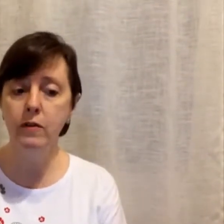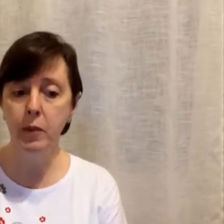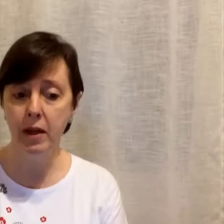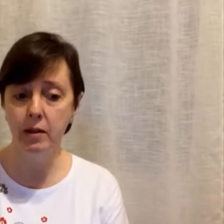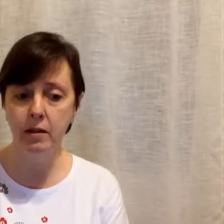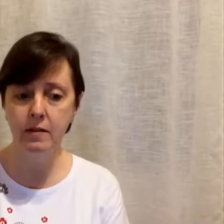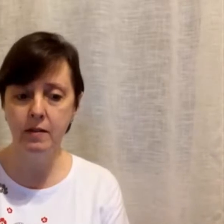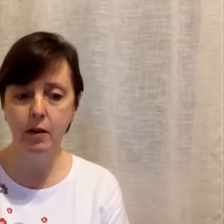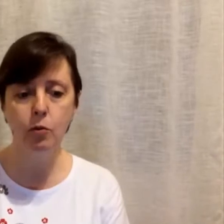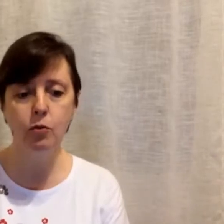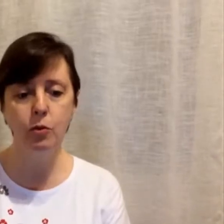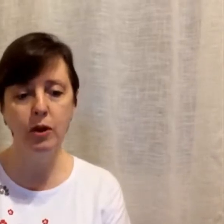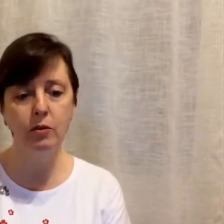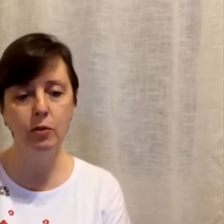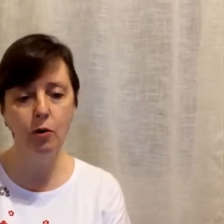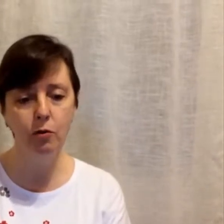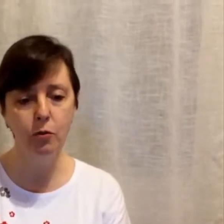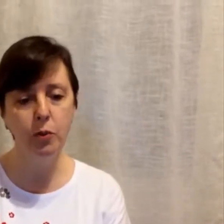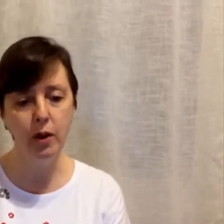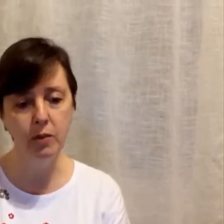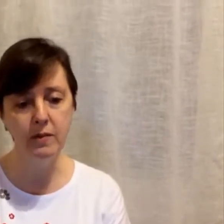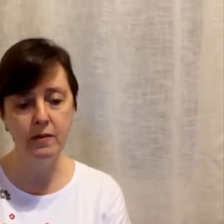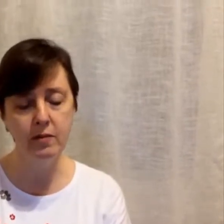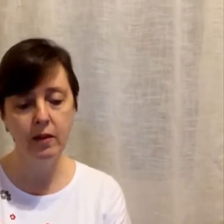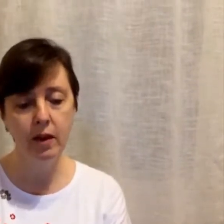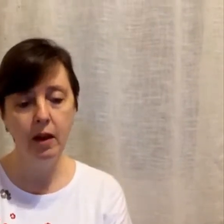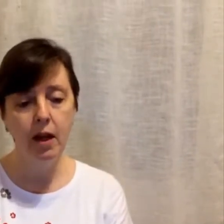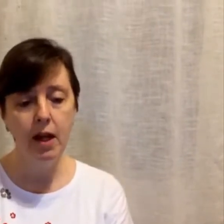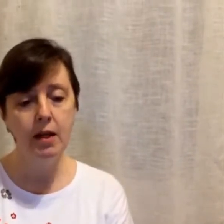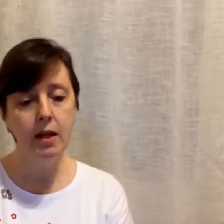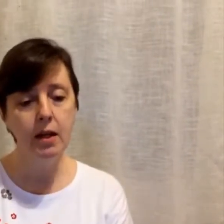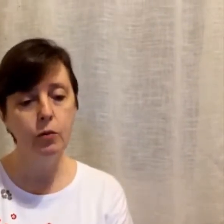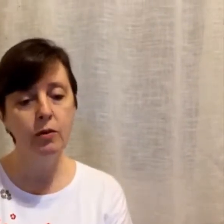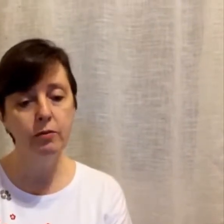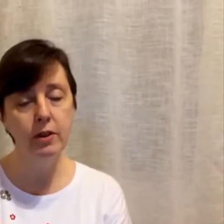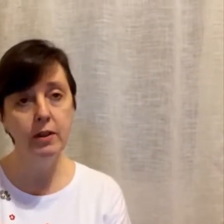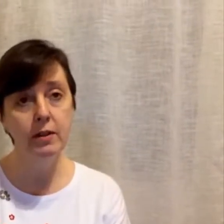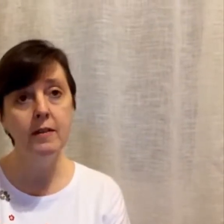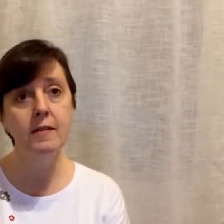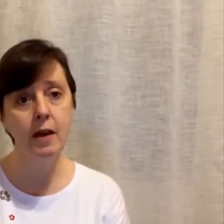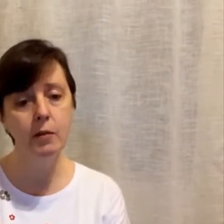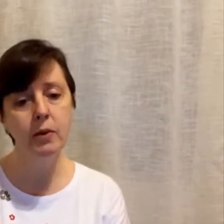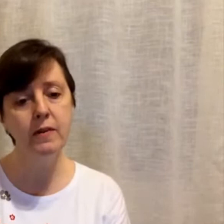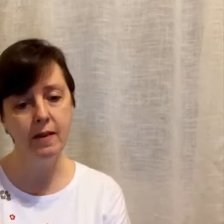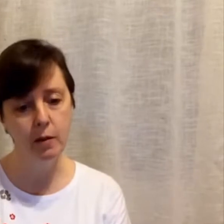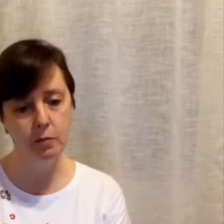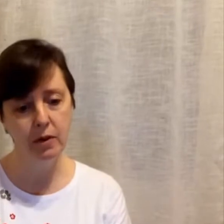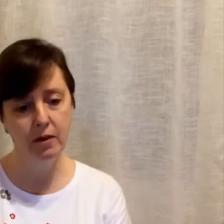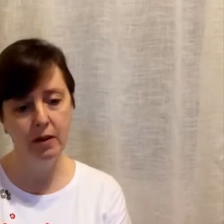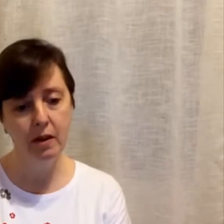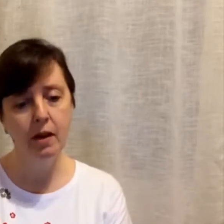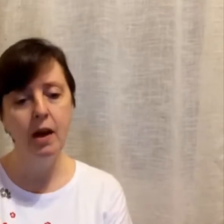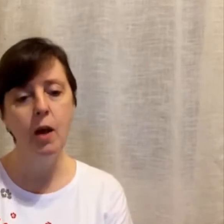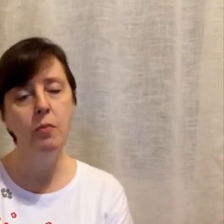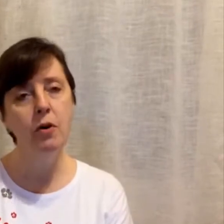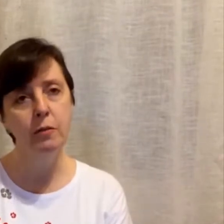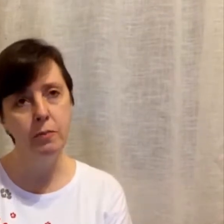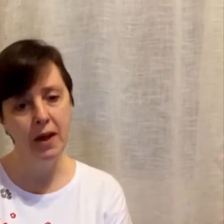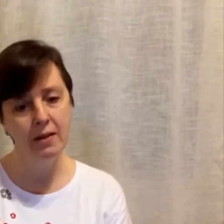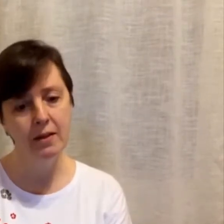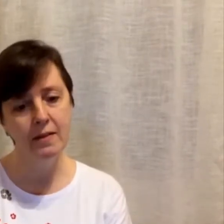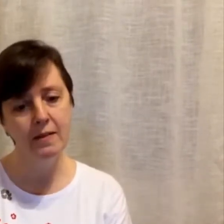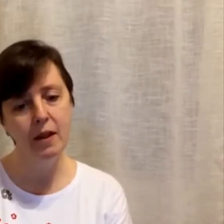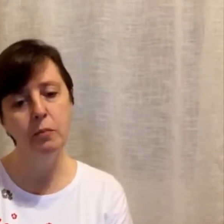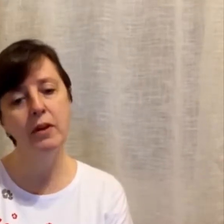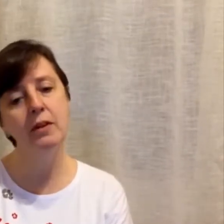Não te deixes destruir, ajuntando novas pedras e construindo novos poemas. Recria tua